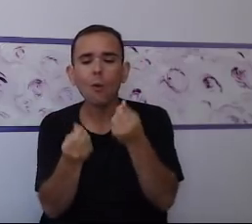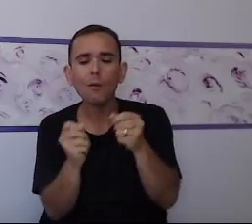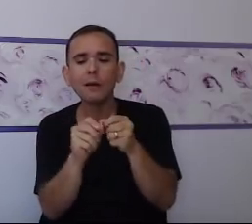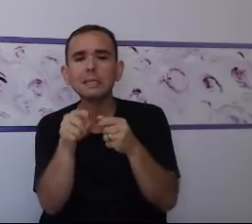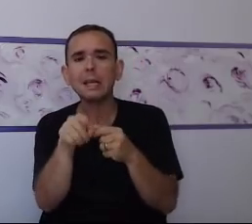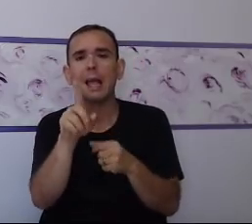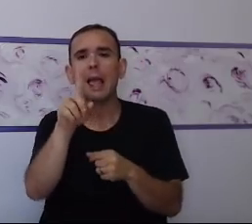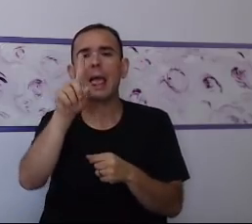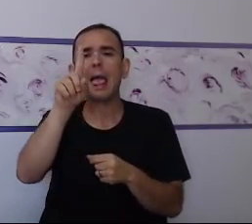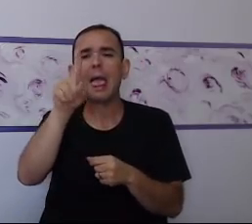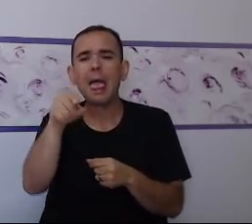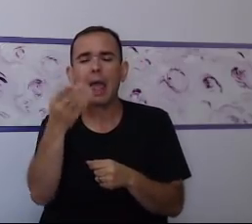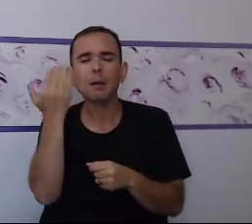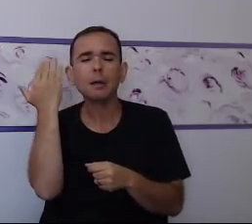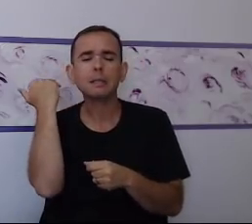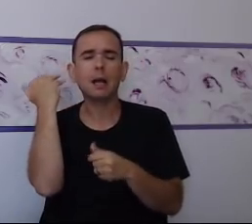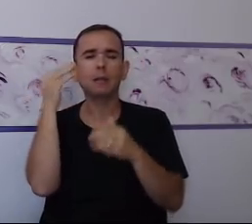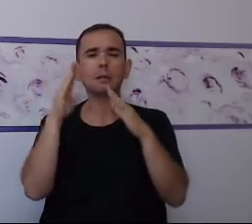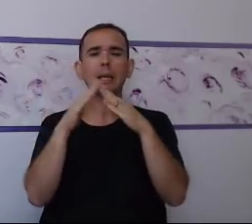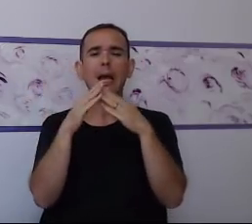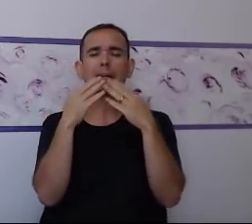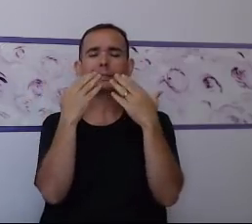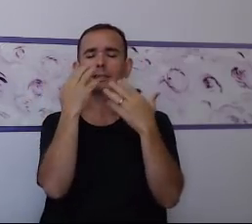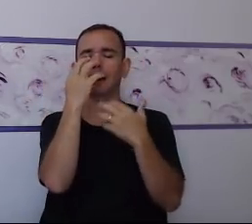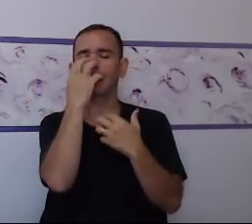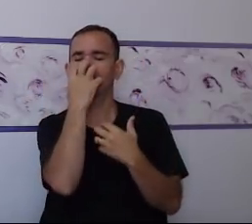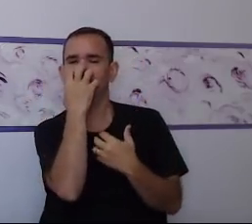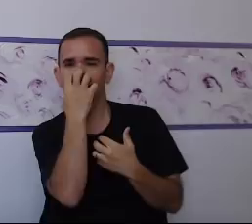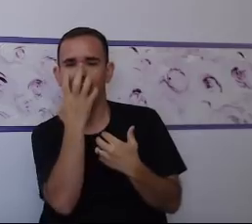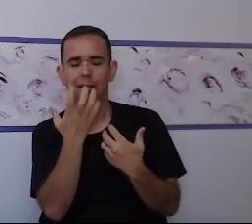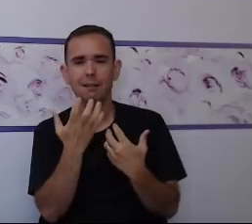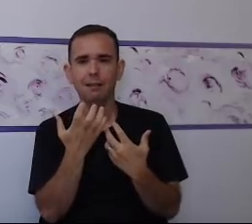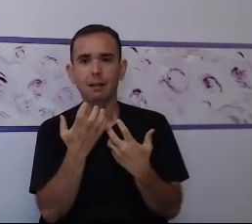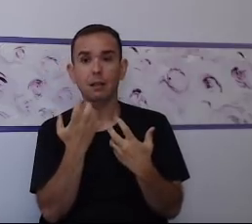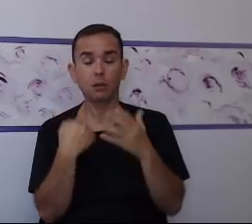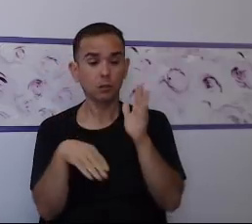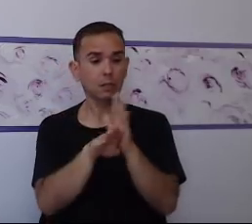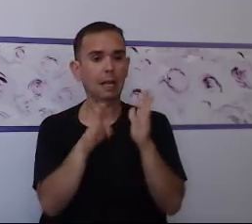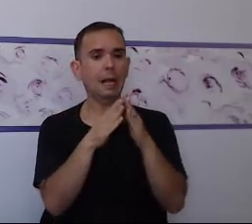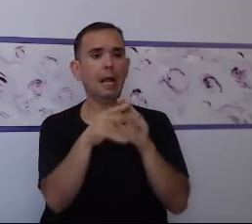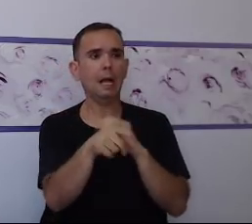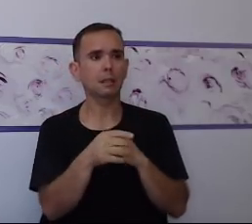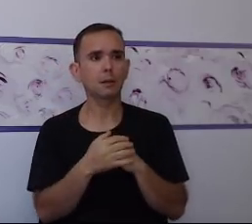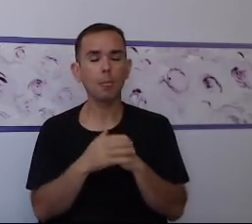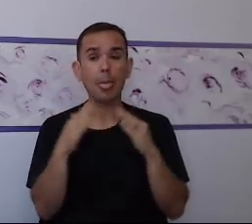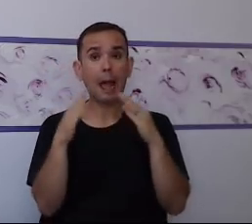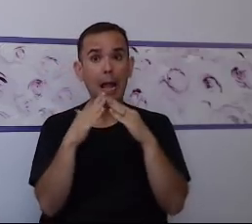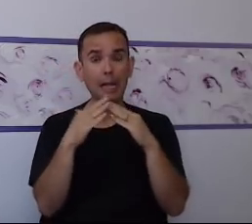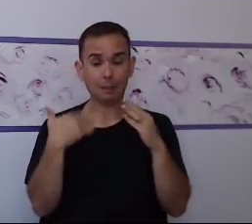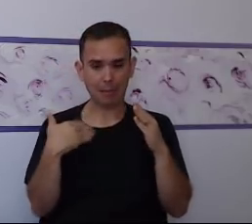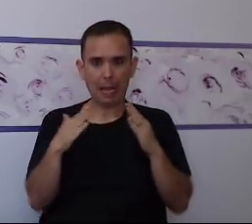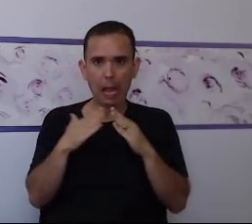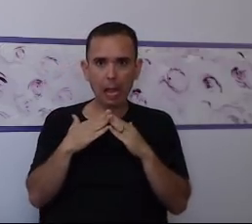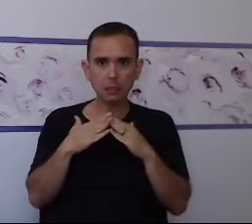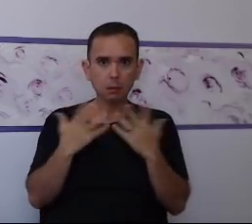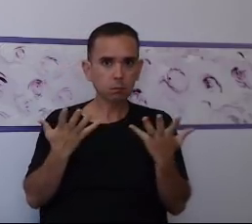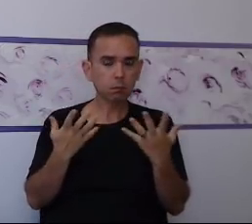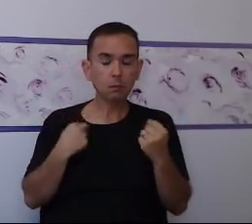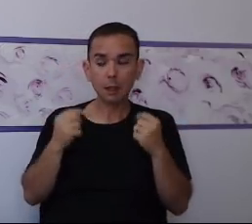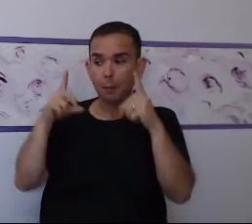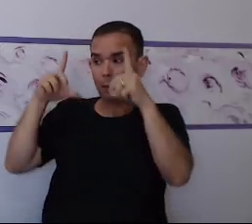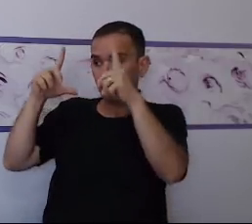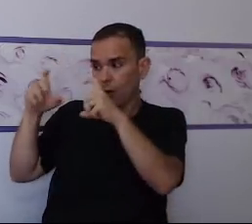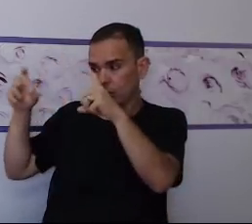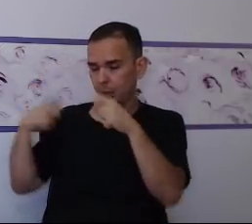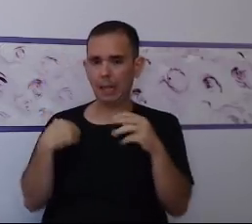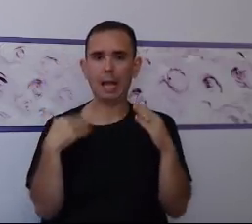trabalhar? Era uma casa muito engraçada. Primeiro tem que trazer a casa para a realidade dele. A casa é a minha casa, então eu tenho que tirar foto da